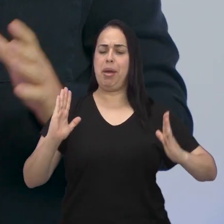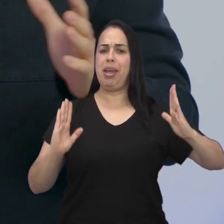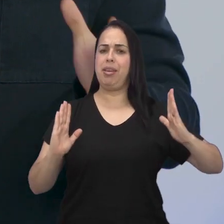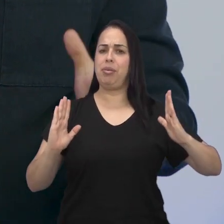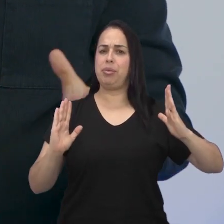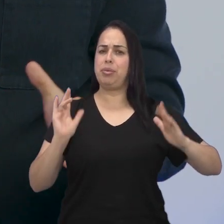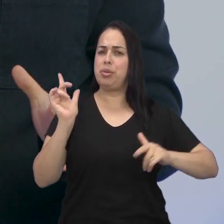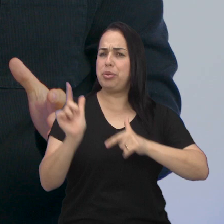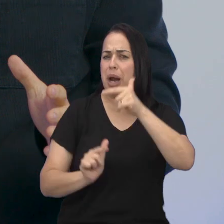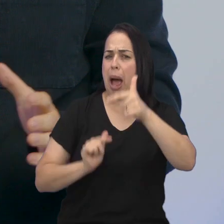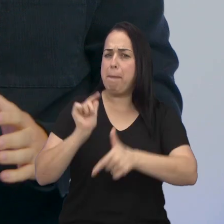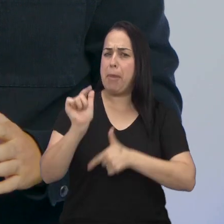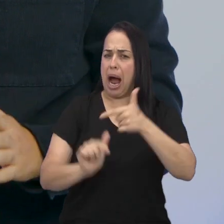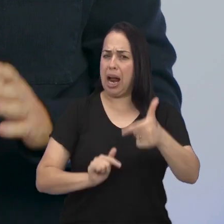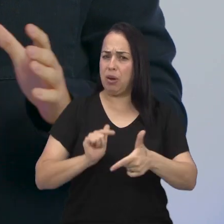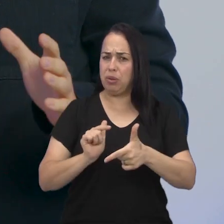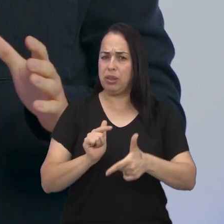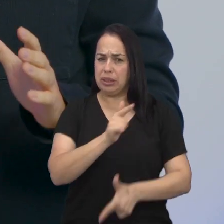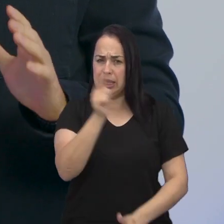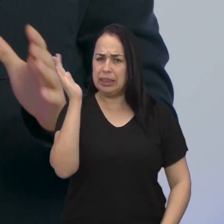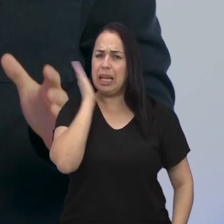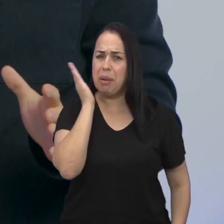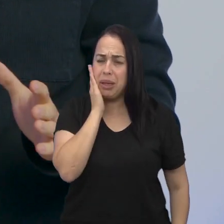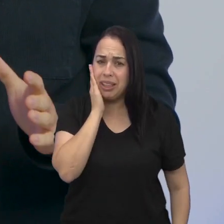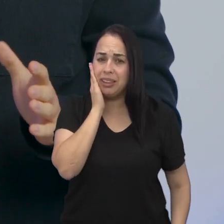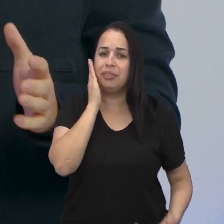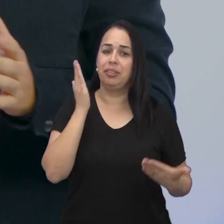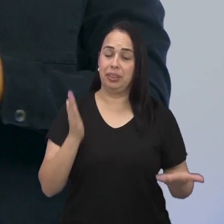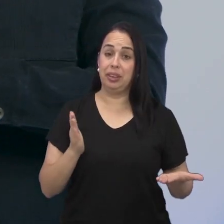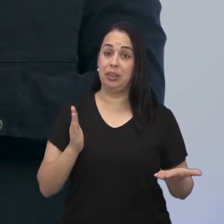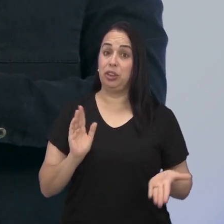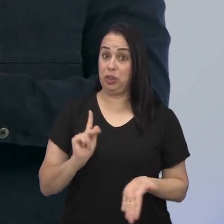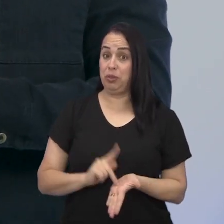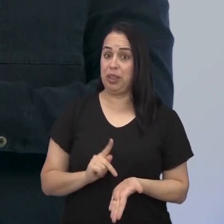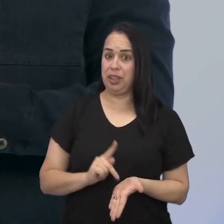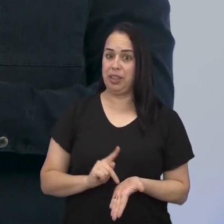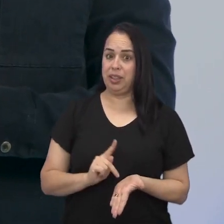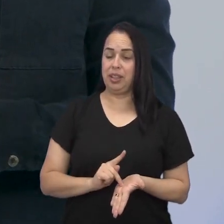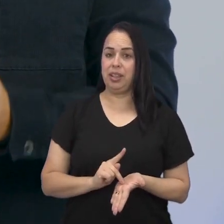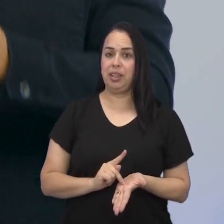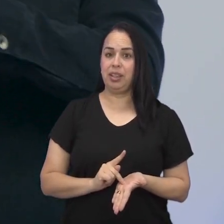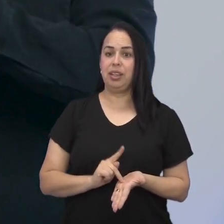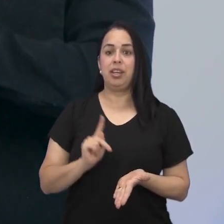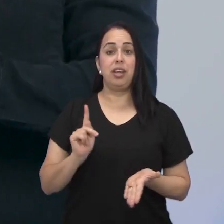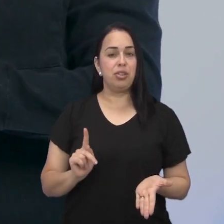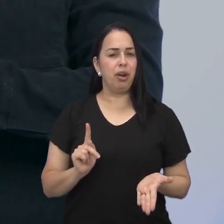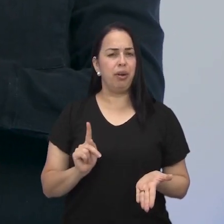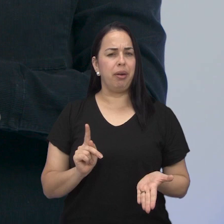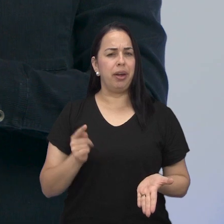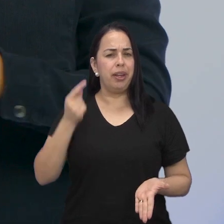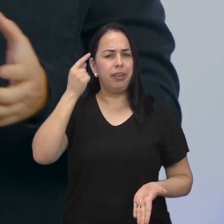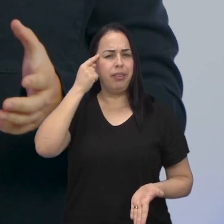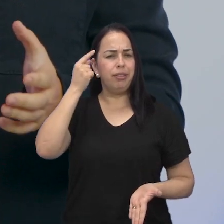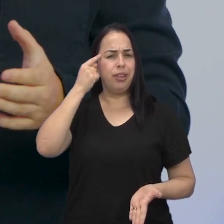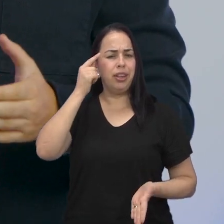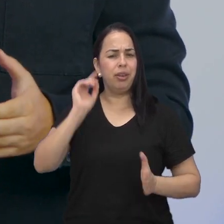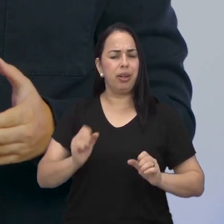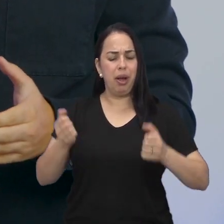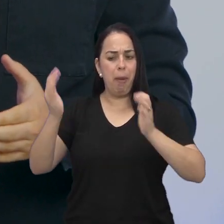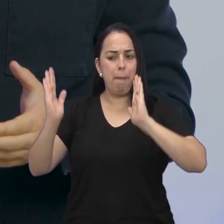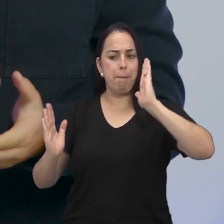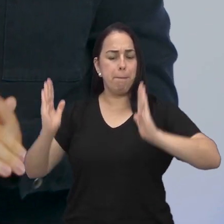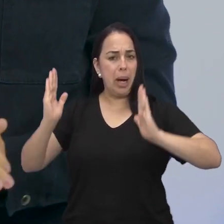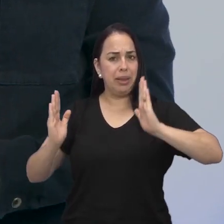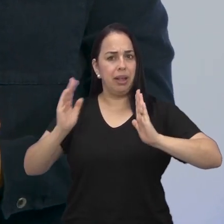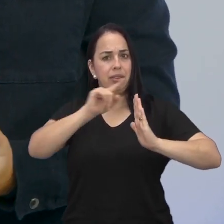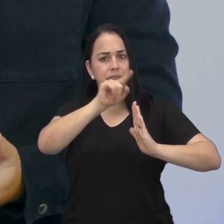período de exercício de um cargo eleitoral. Sabe do que eu estou falando? Olha só, na verdade, eu só compliquei o que a gente chama de mandato,